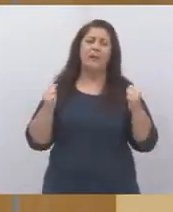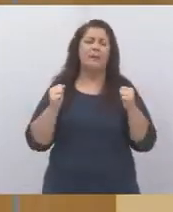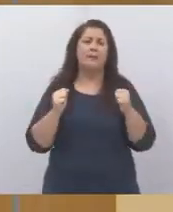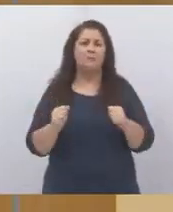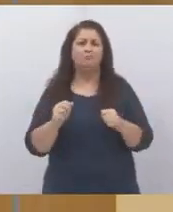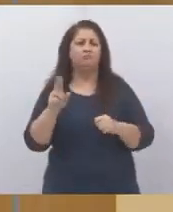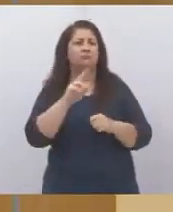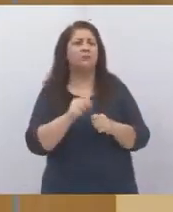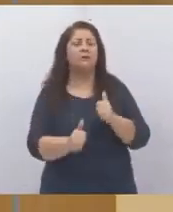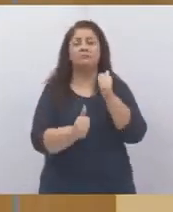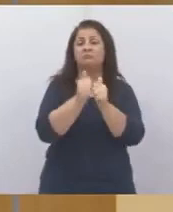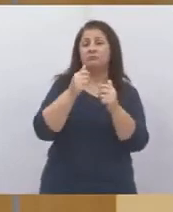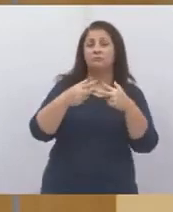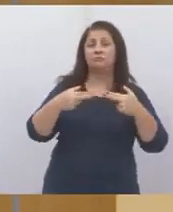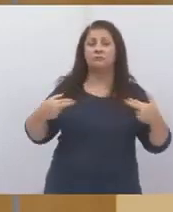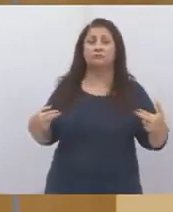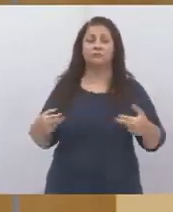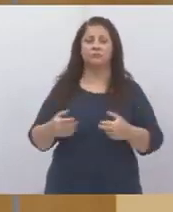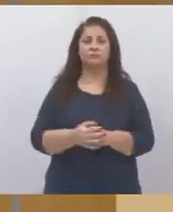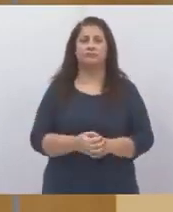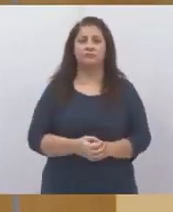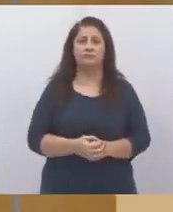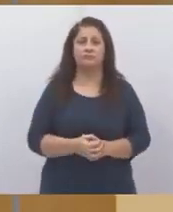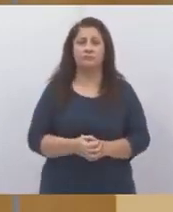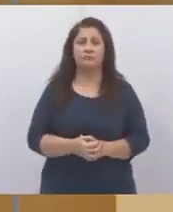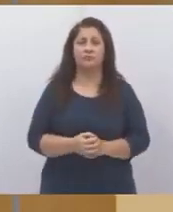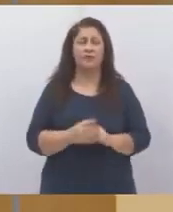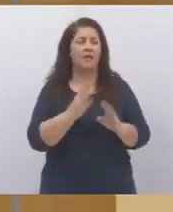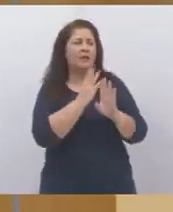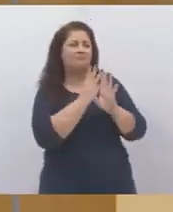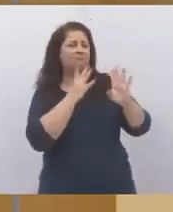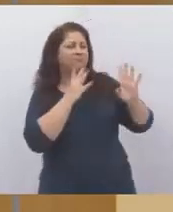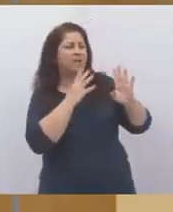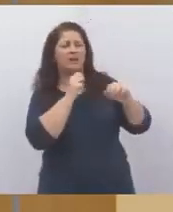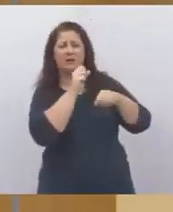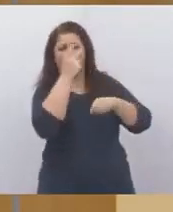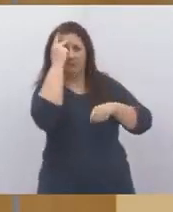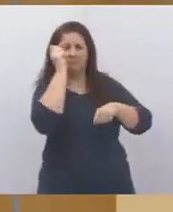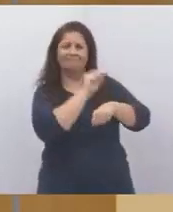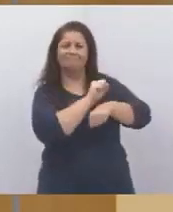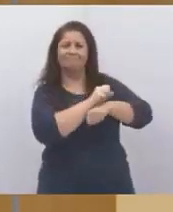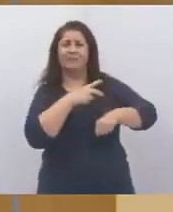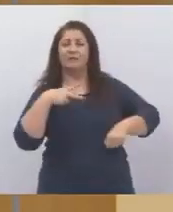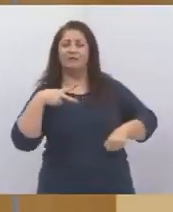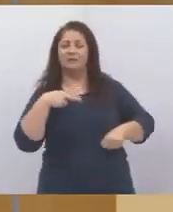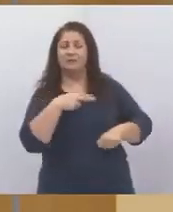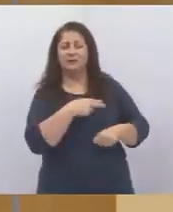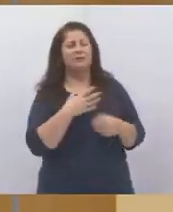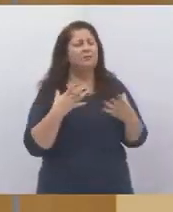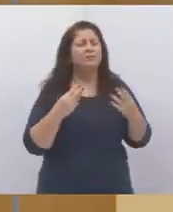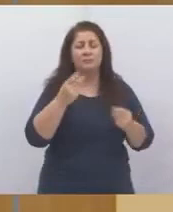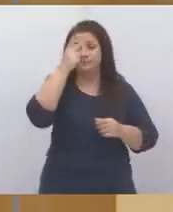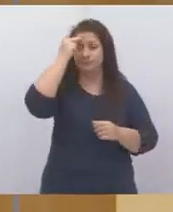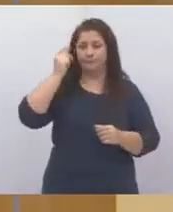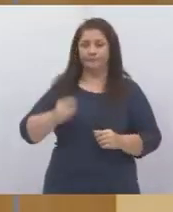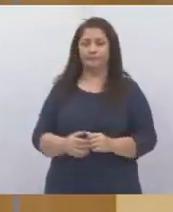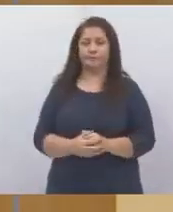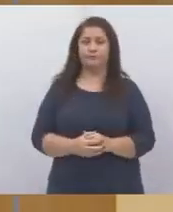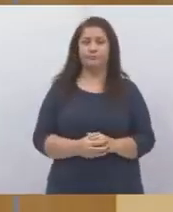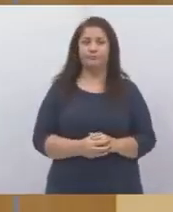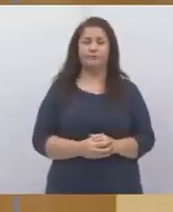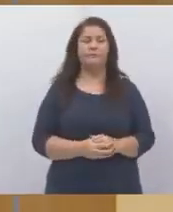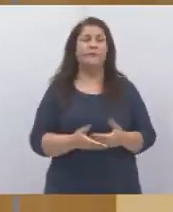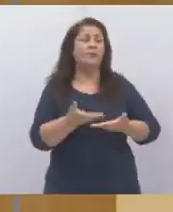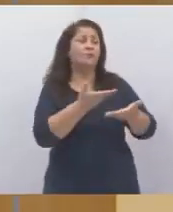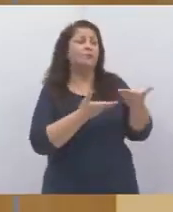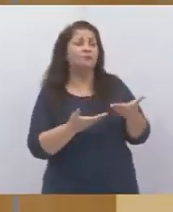investir no esporte você pode vestir na fila de cirurgia muita gente esperando cirurgia muita gente esperando